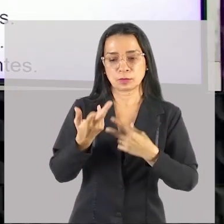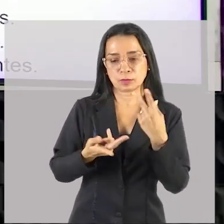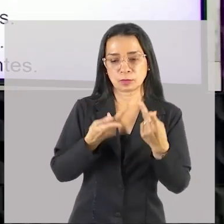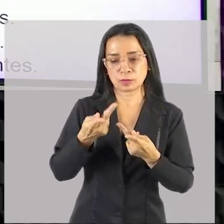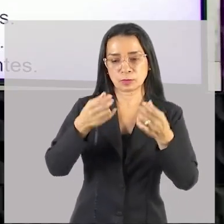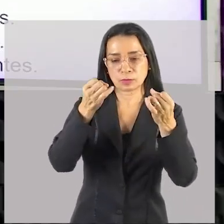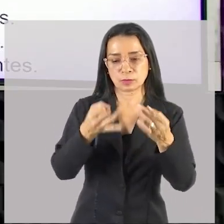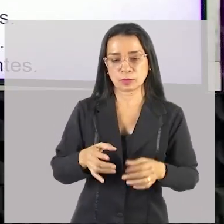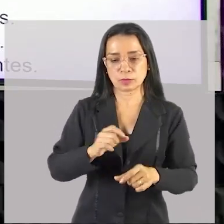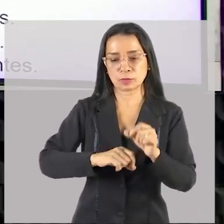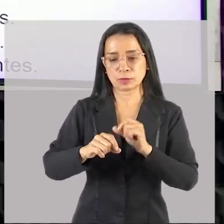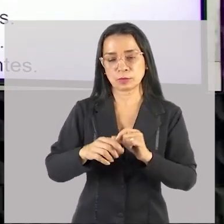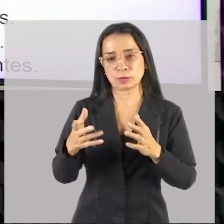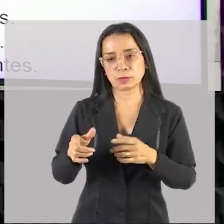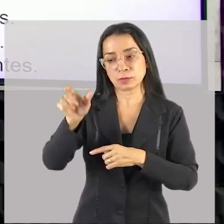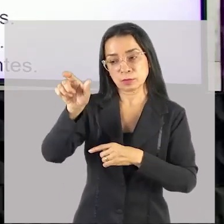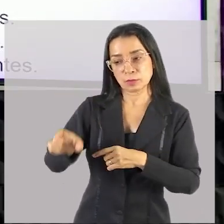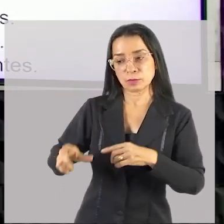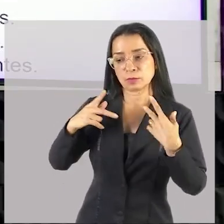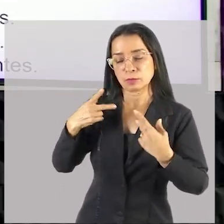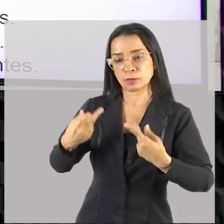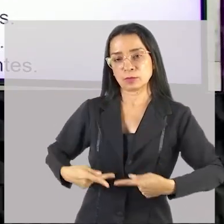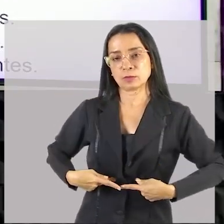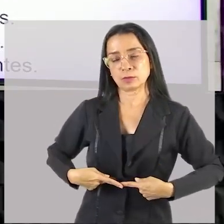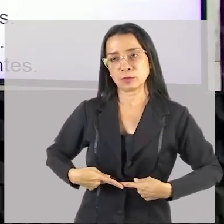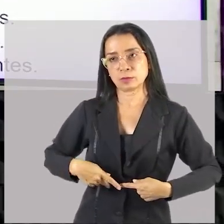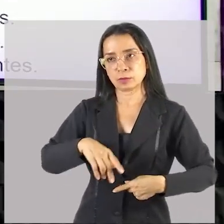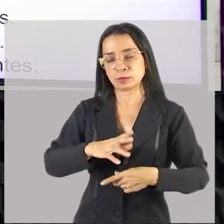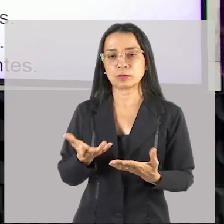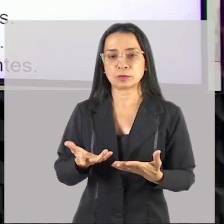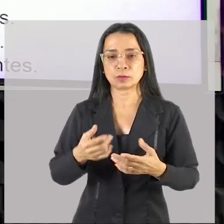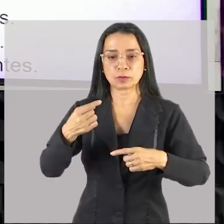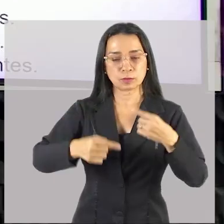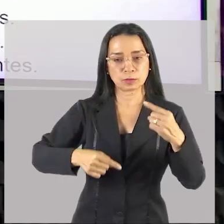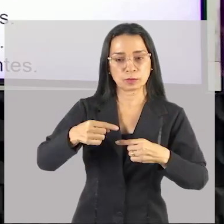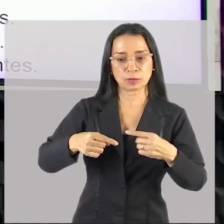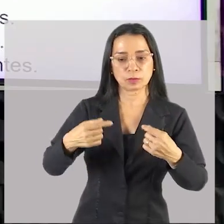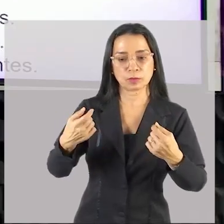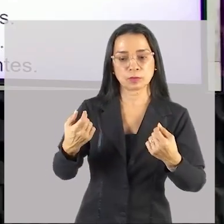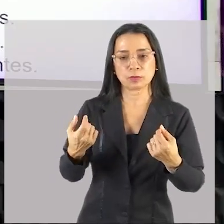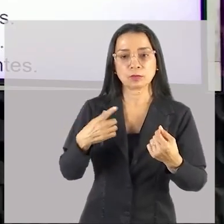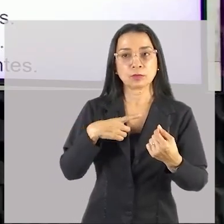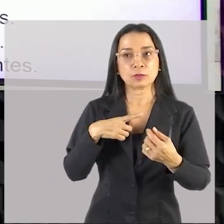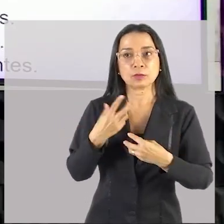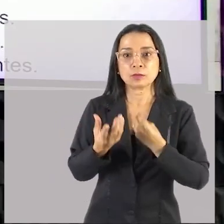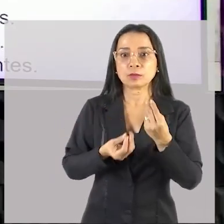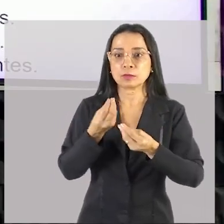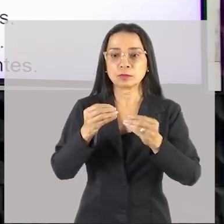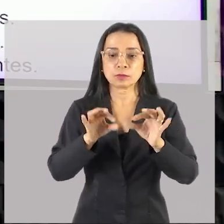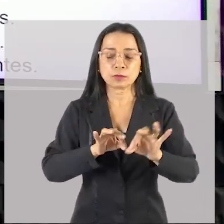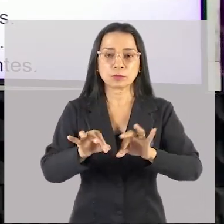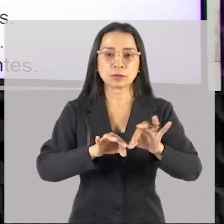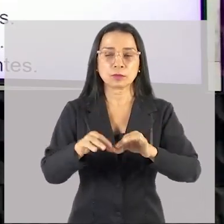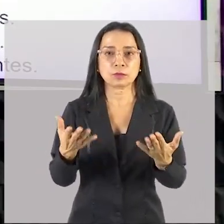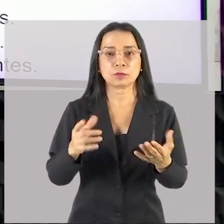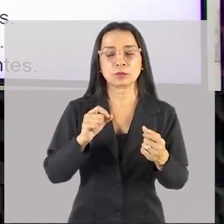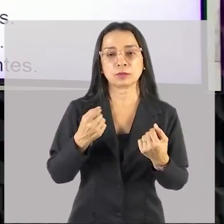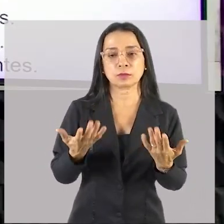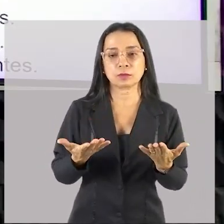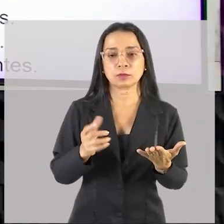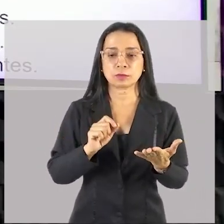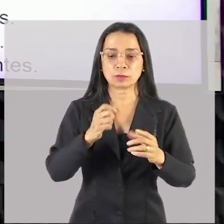que, em certo sentido, chamamos justos aqueles atos que tendem a produzir e a preservar para a